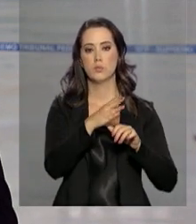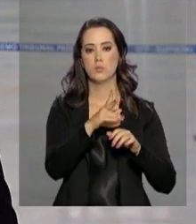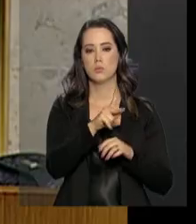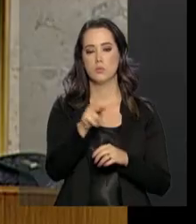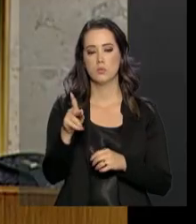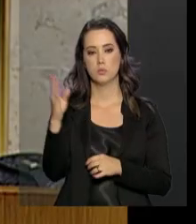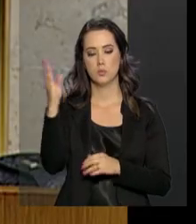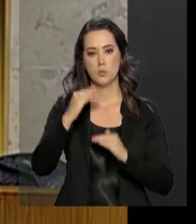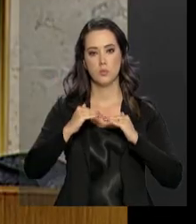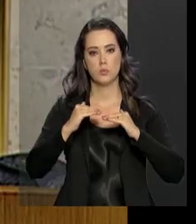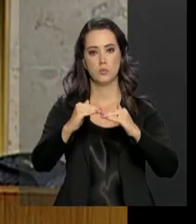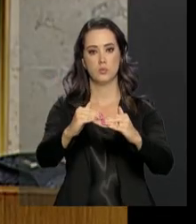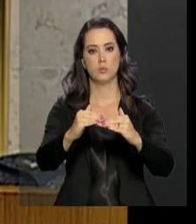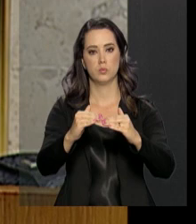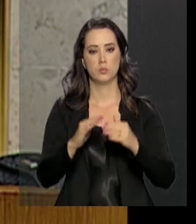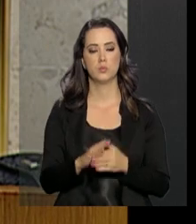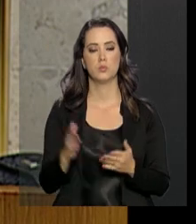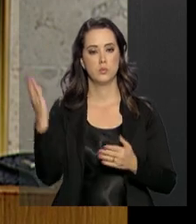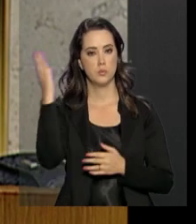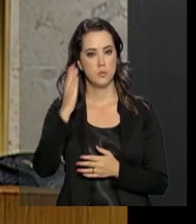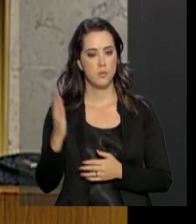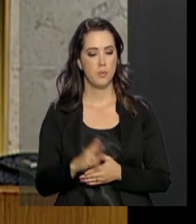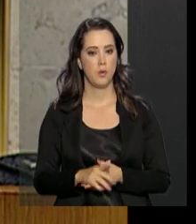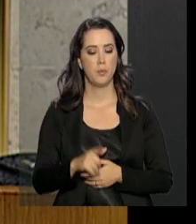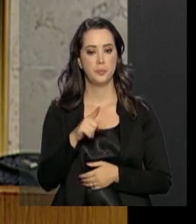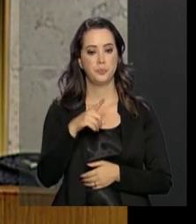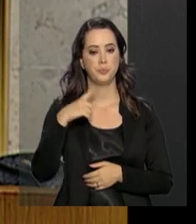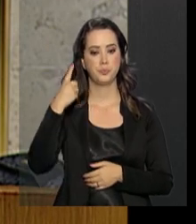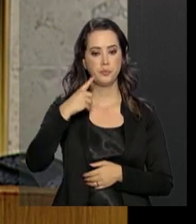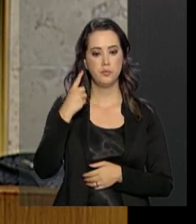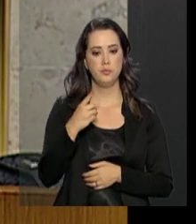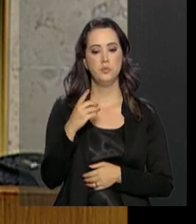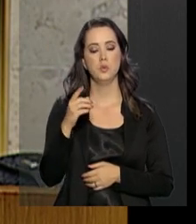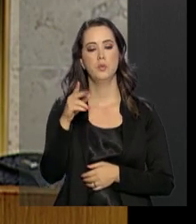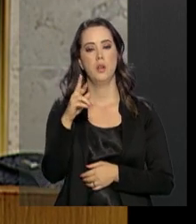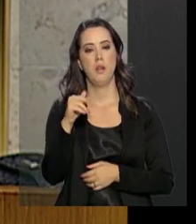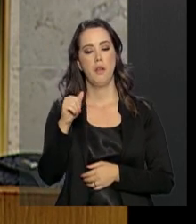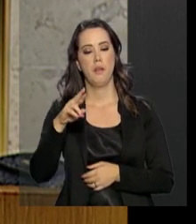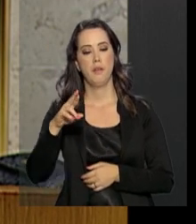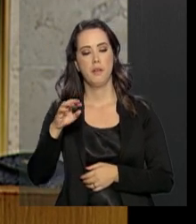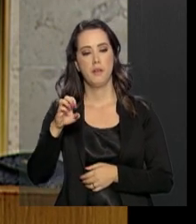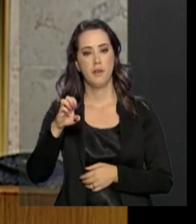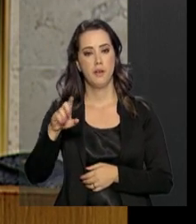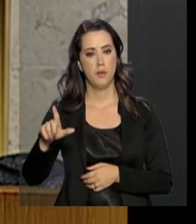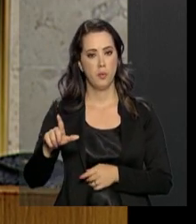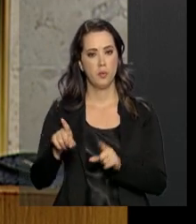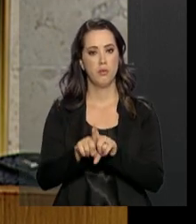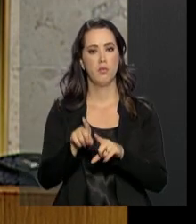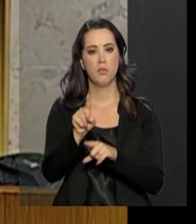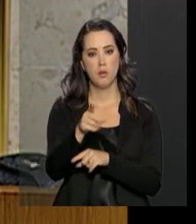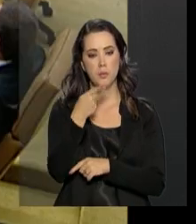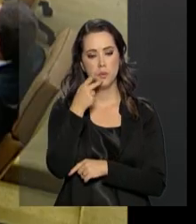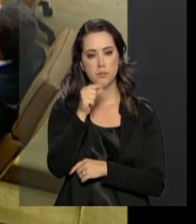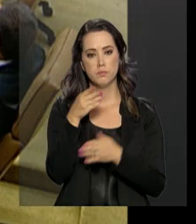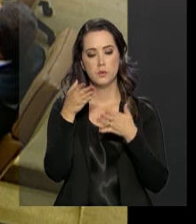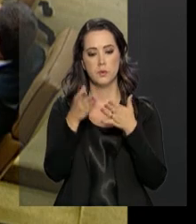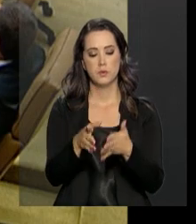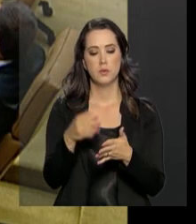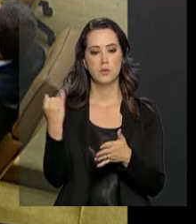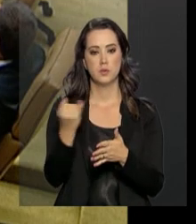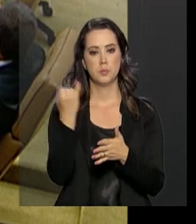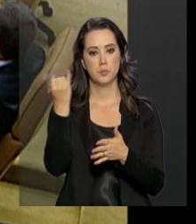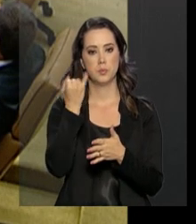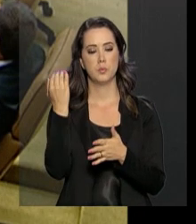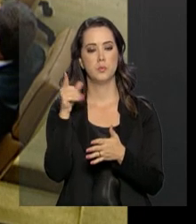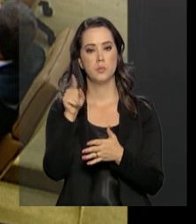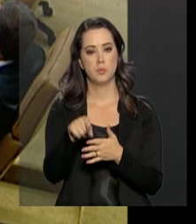a procuradora geral da república raquel dodge chefe do ministério público federal também presente à cerimônia atacou o